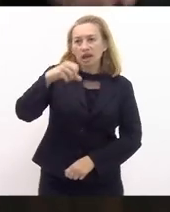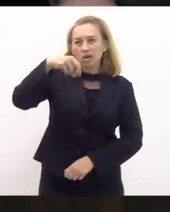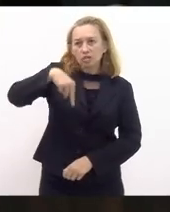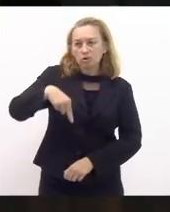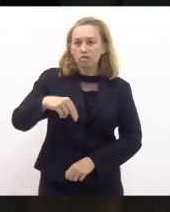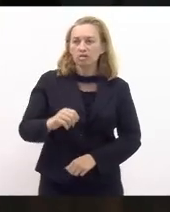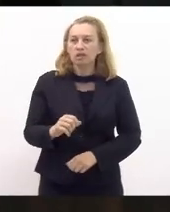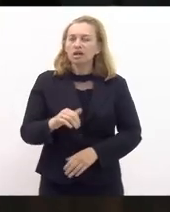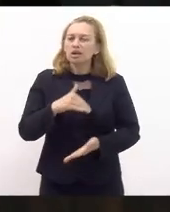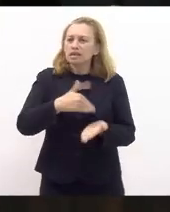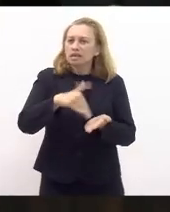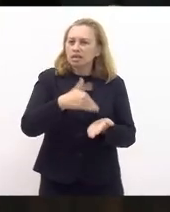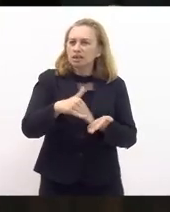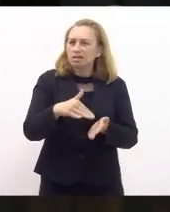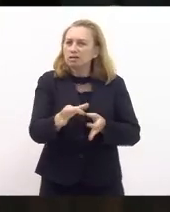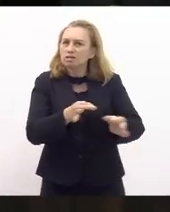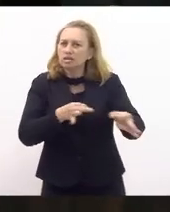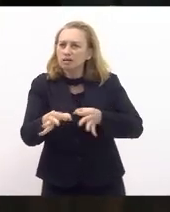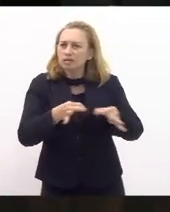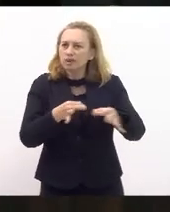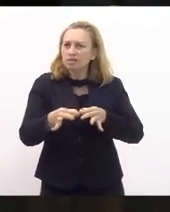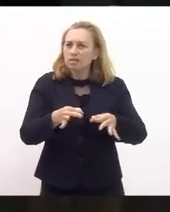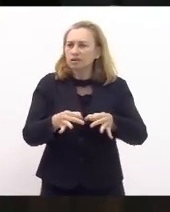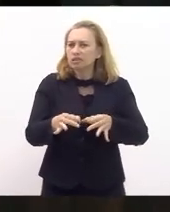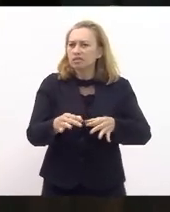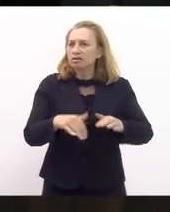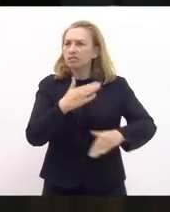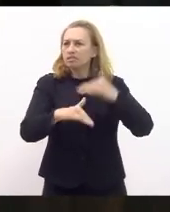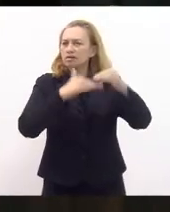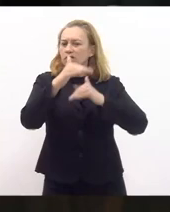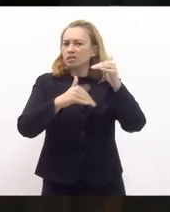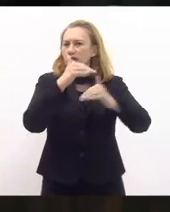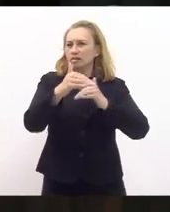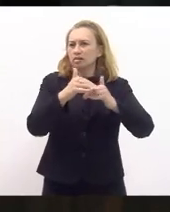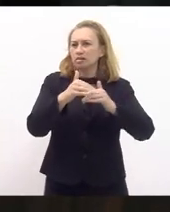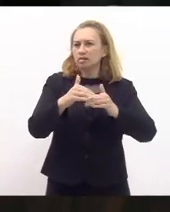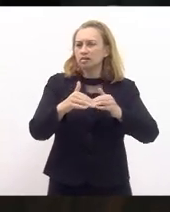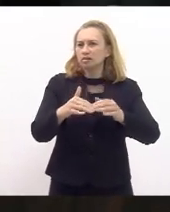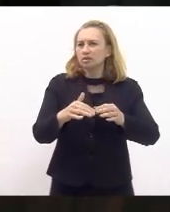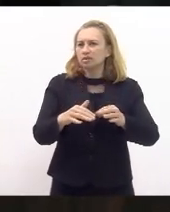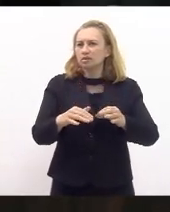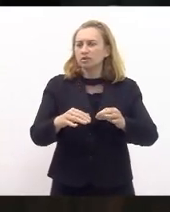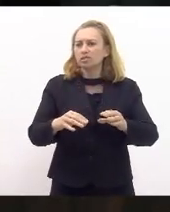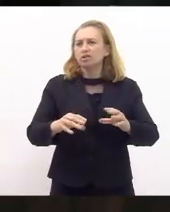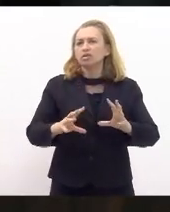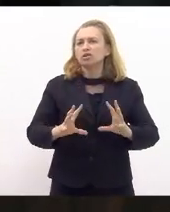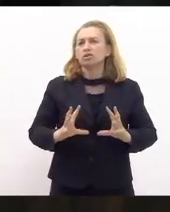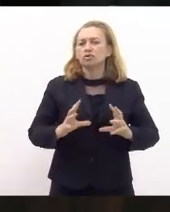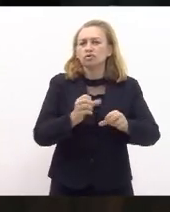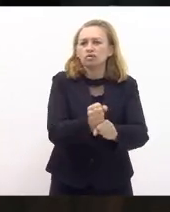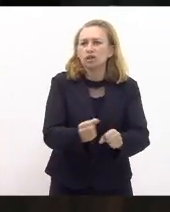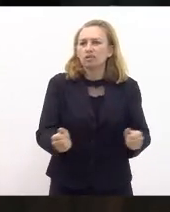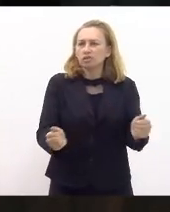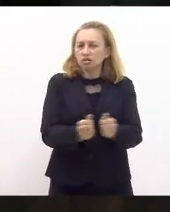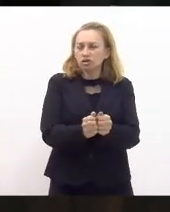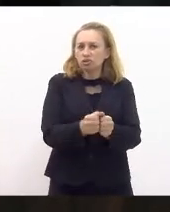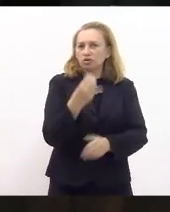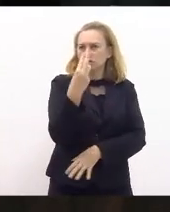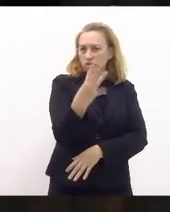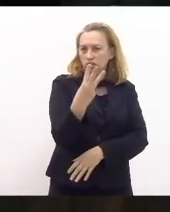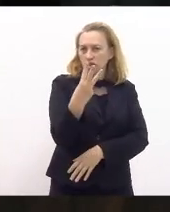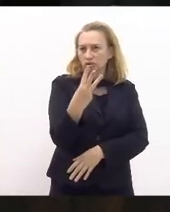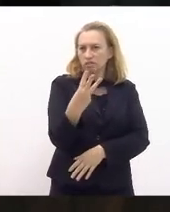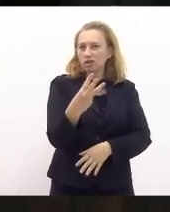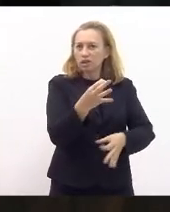secretário de Fazenda, secretário de Planejamento, secretário de Desenvolvimento. Ele mexia nos três. Aí, quando ele queria mexer um pouquinho na